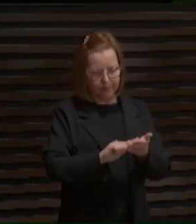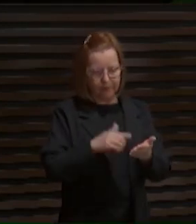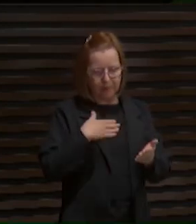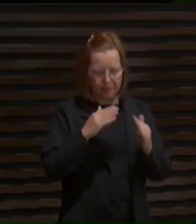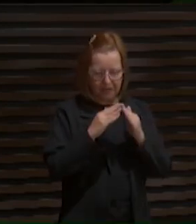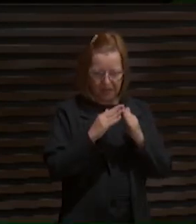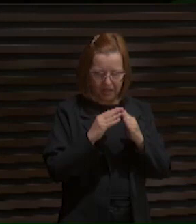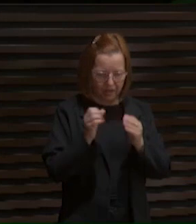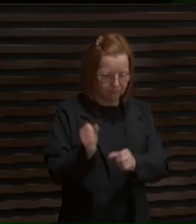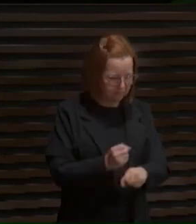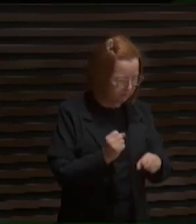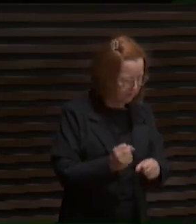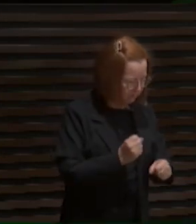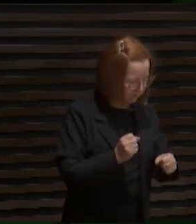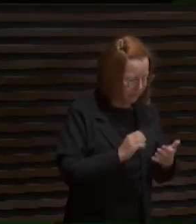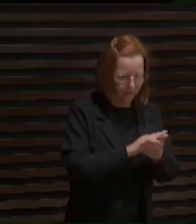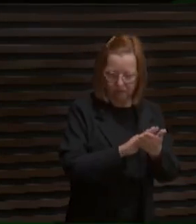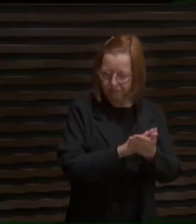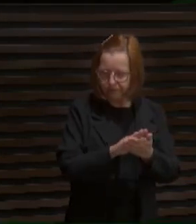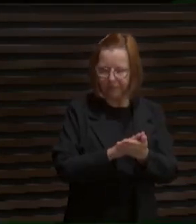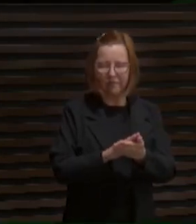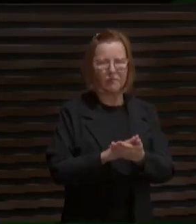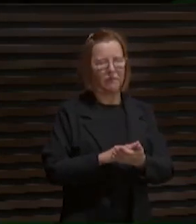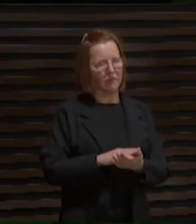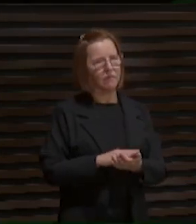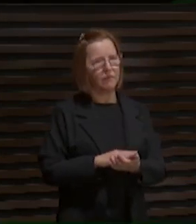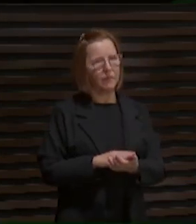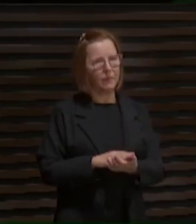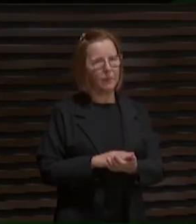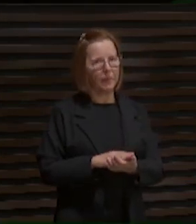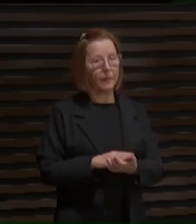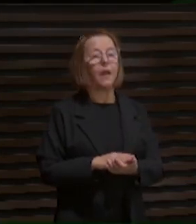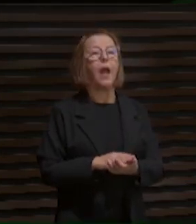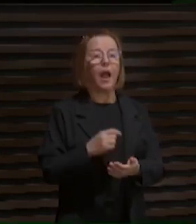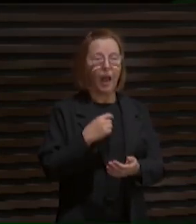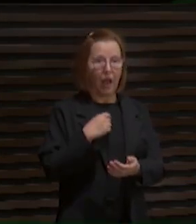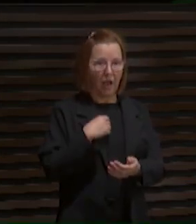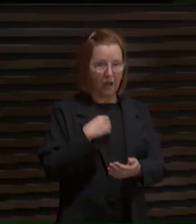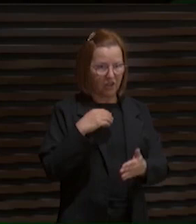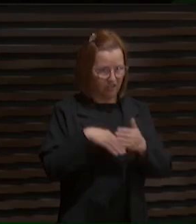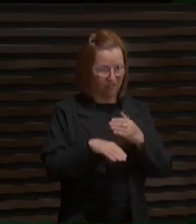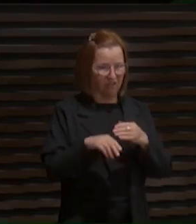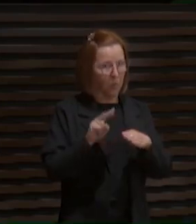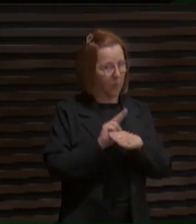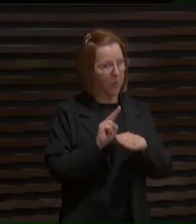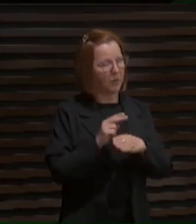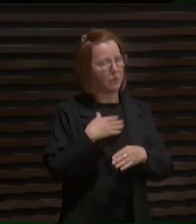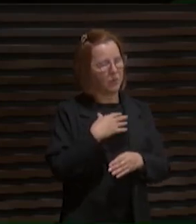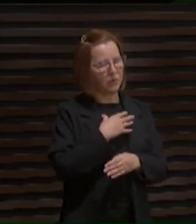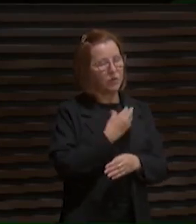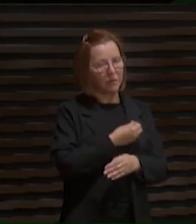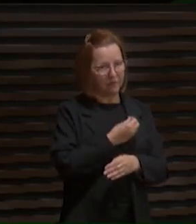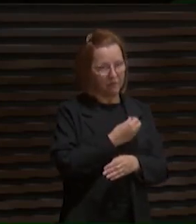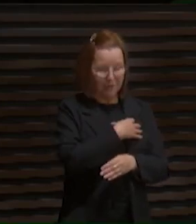desenho. Mas eu desligo a TV. E vou cuidar dos meus filhos. A gente faz isso todos os dias nas nossas